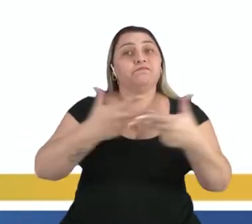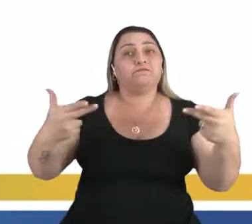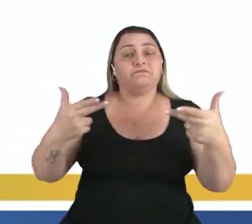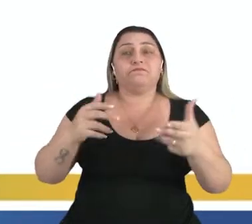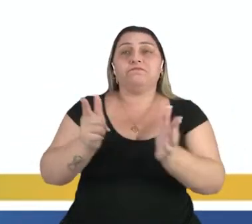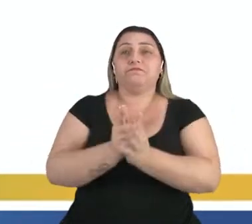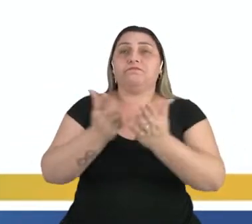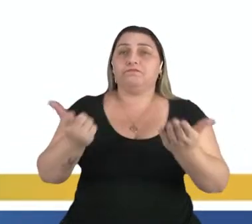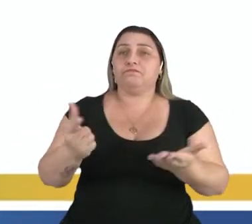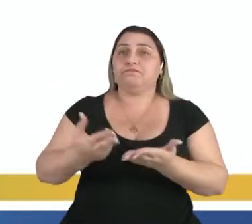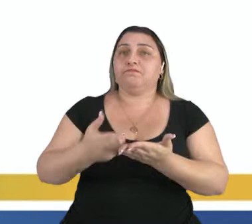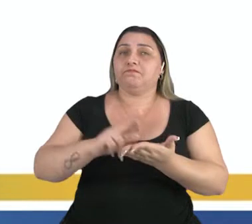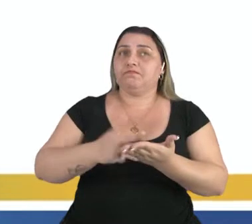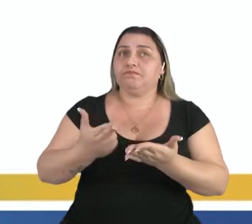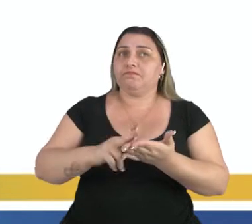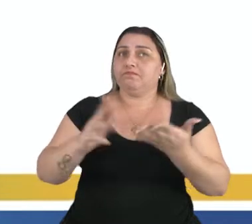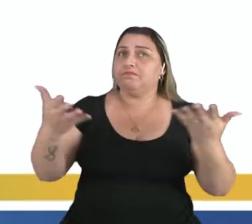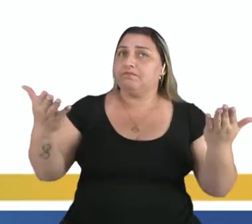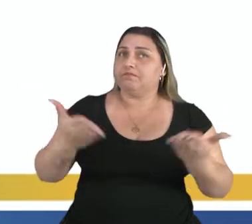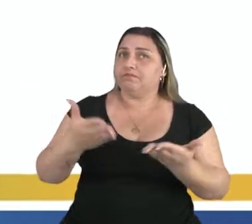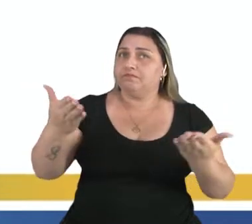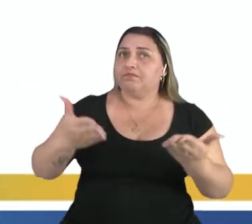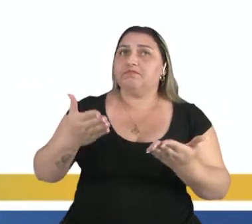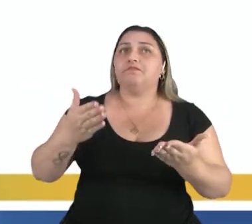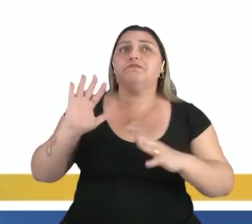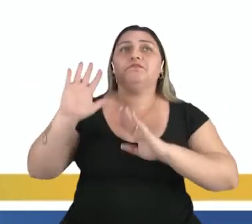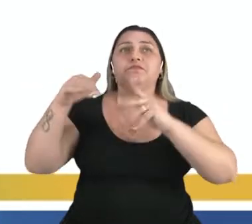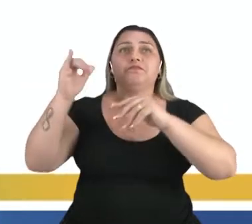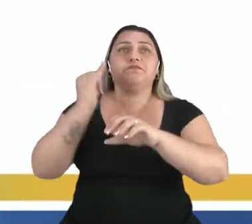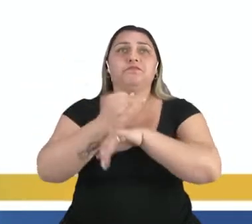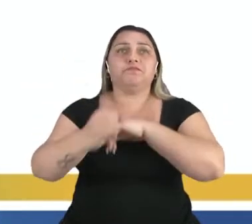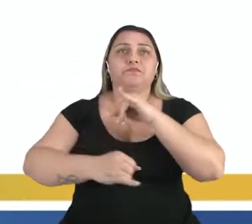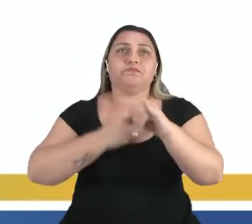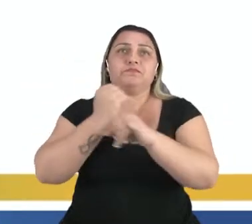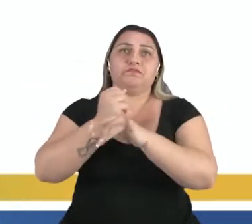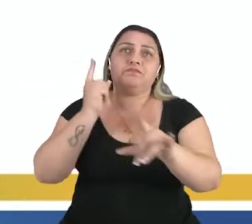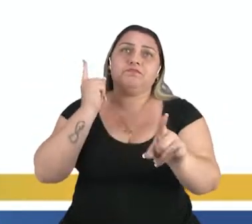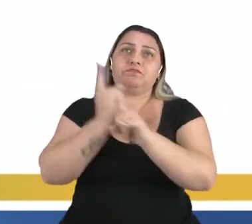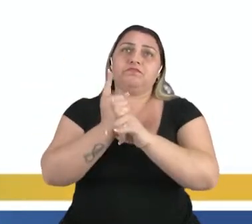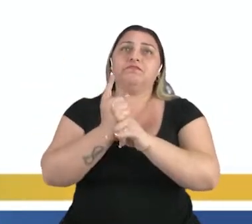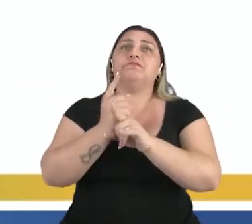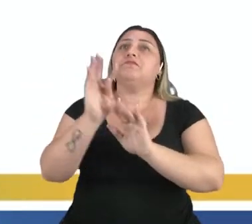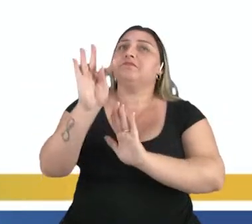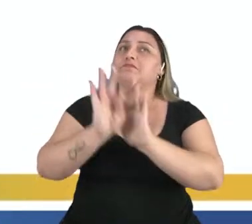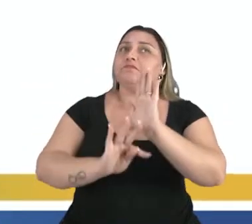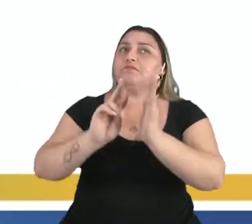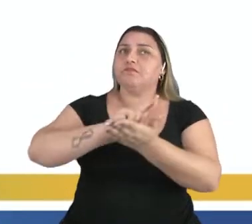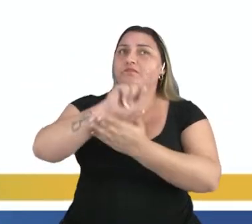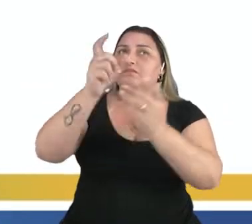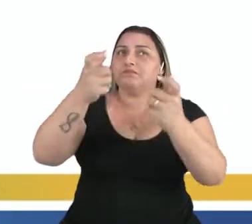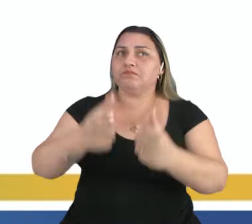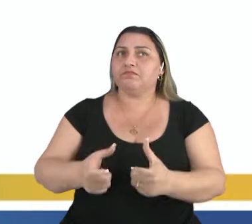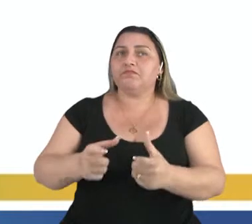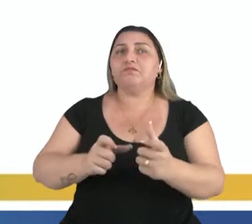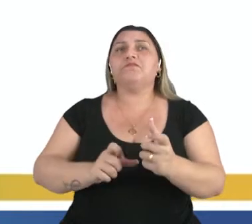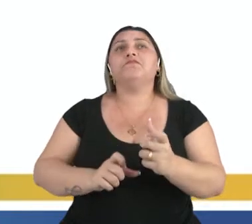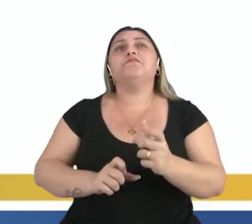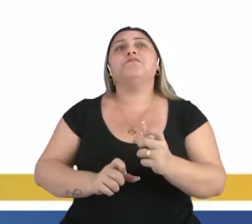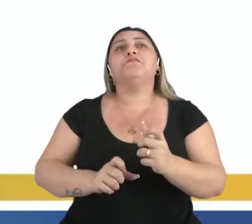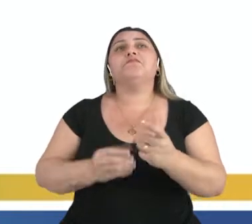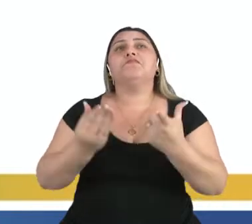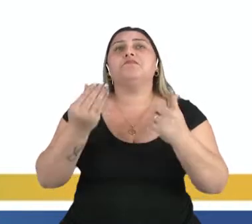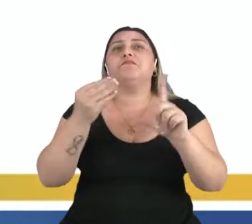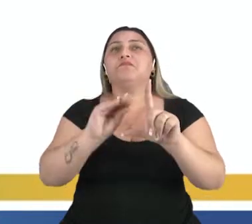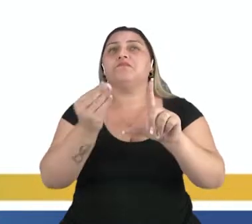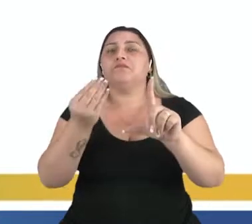comunicação, como jornais e revista. Hoje em dia, com o avanço da internet, encontramos esse tipo de texto em